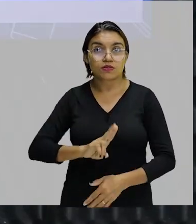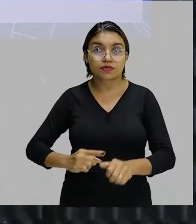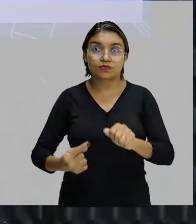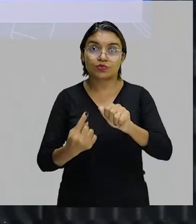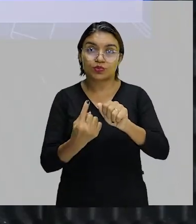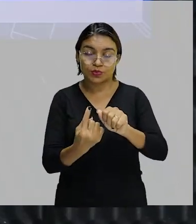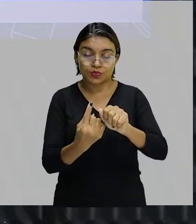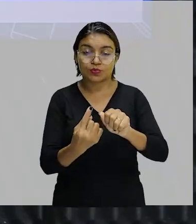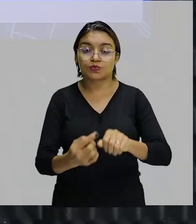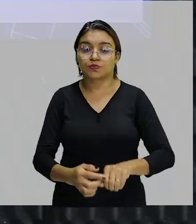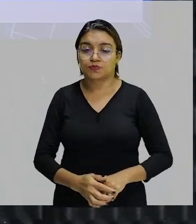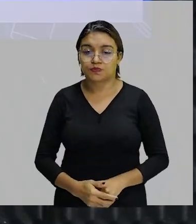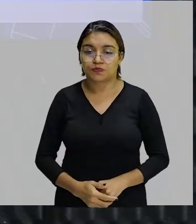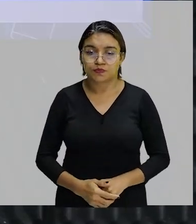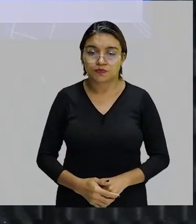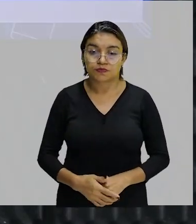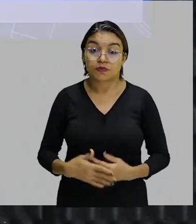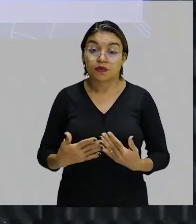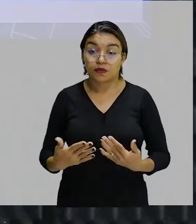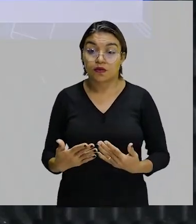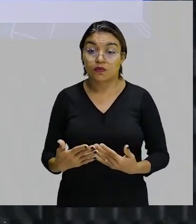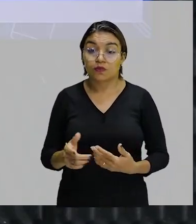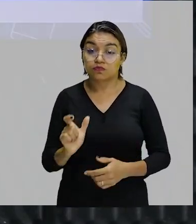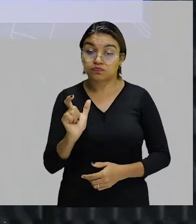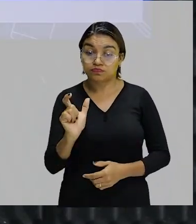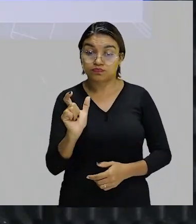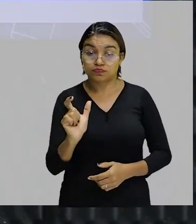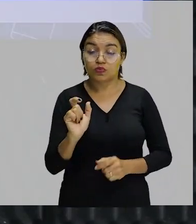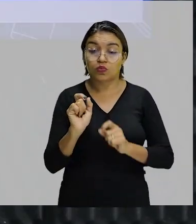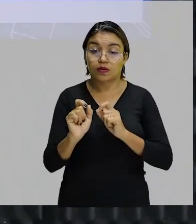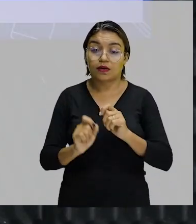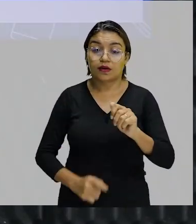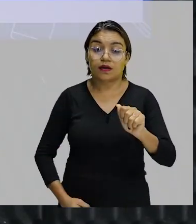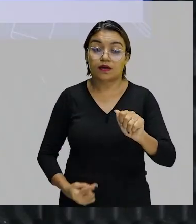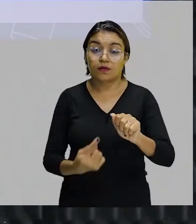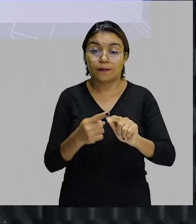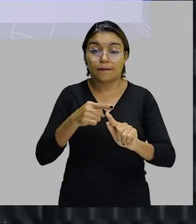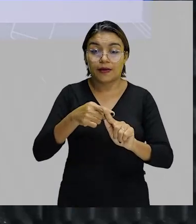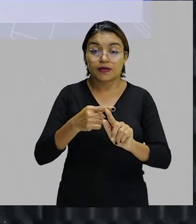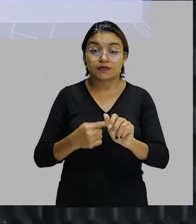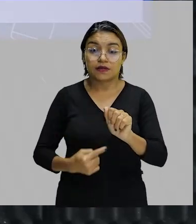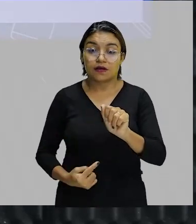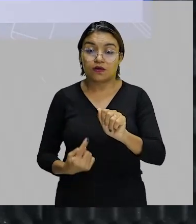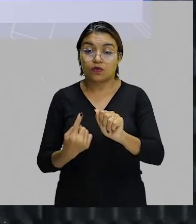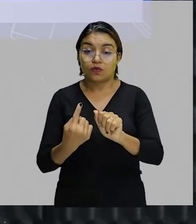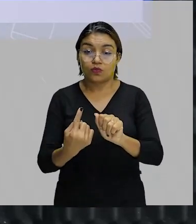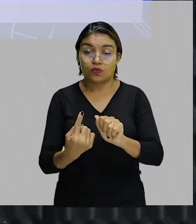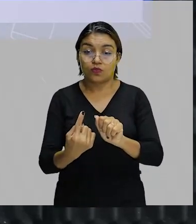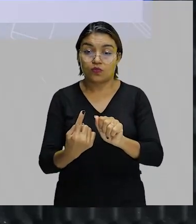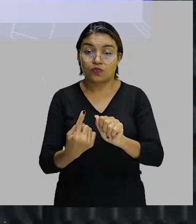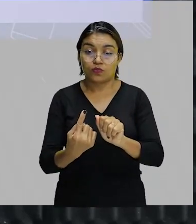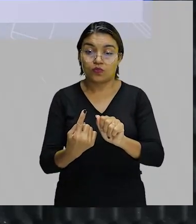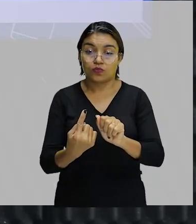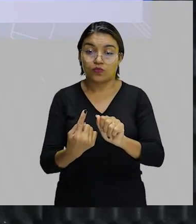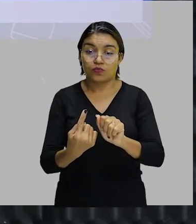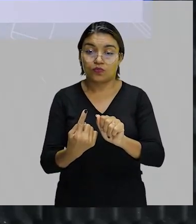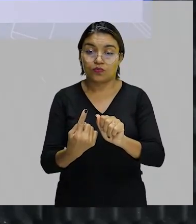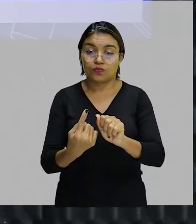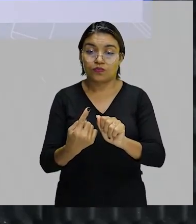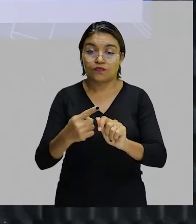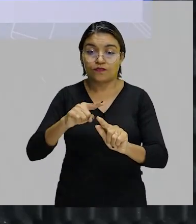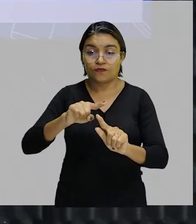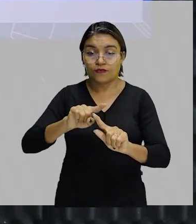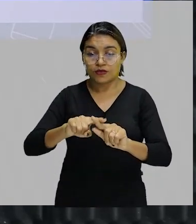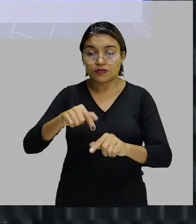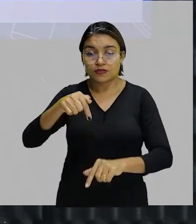geral. Então, ó, lá na primeira expressão, eu tenho A1 mais, quem é A2? A1 vezes